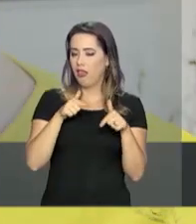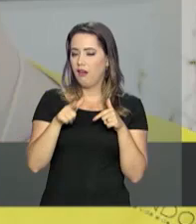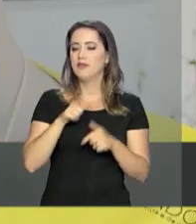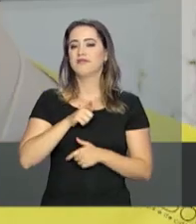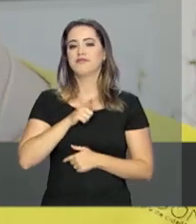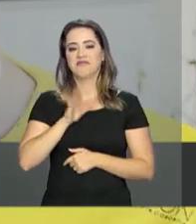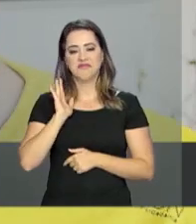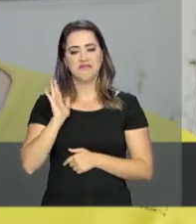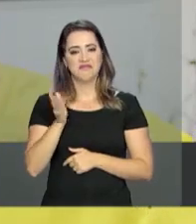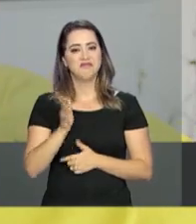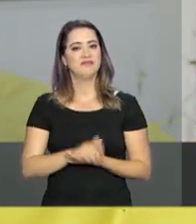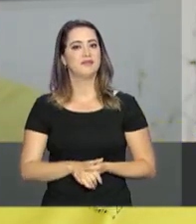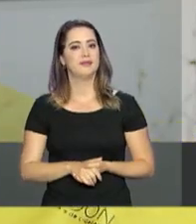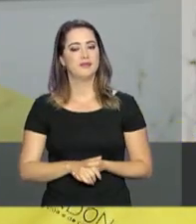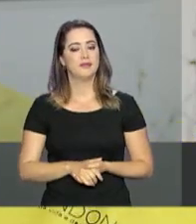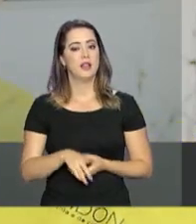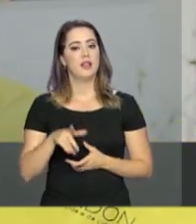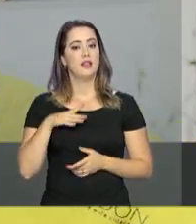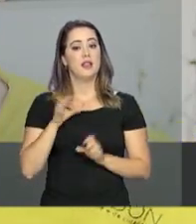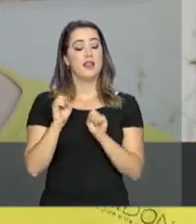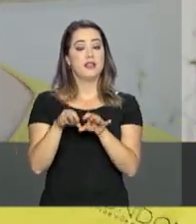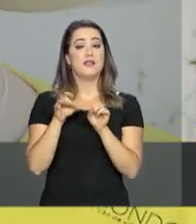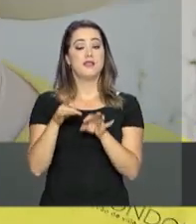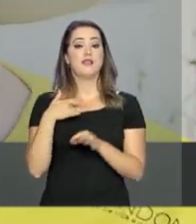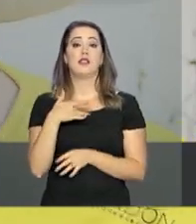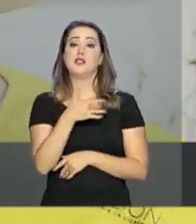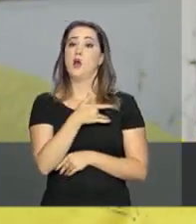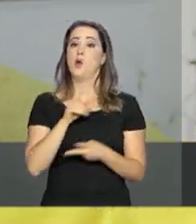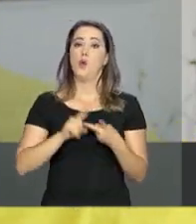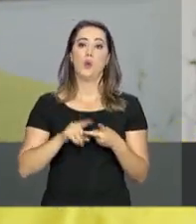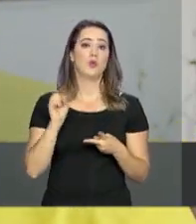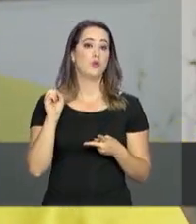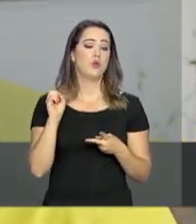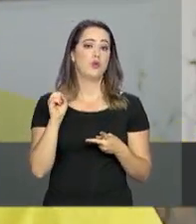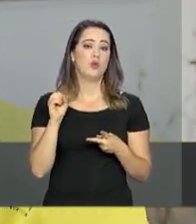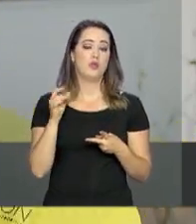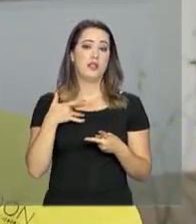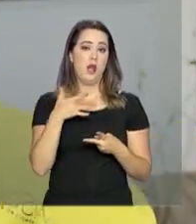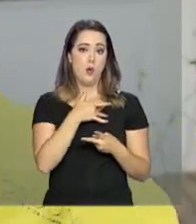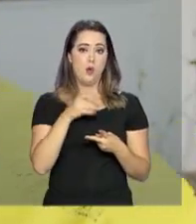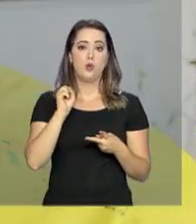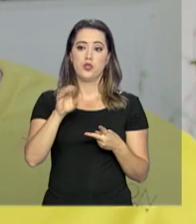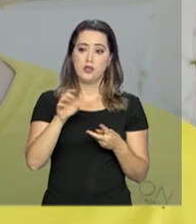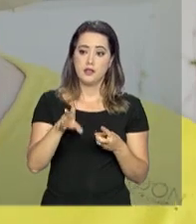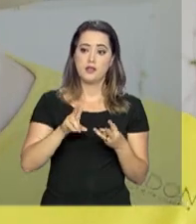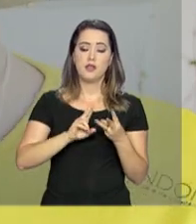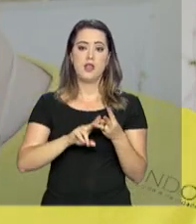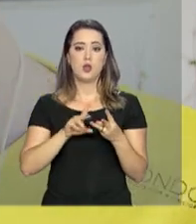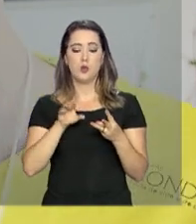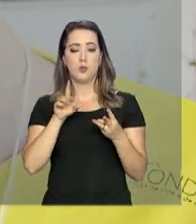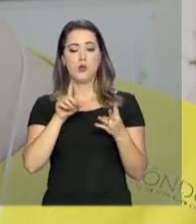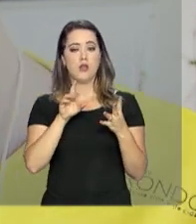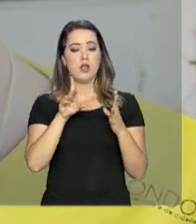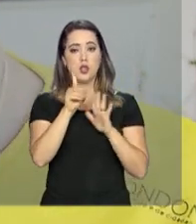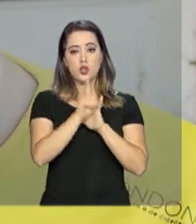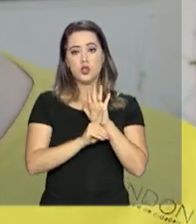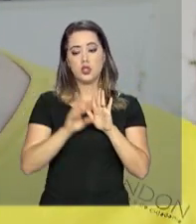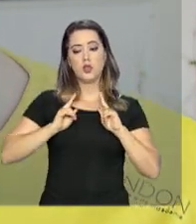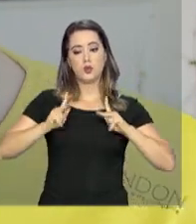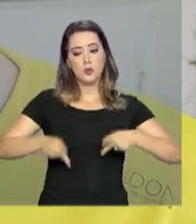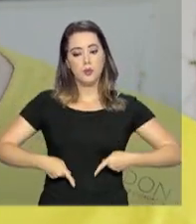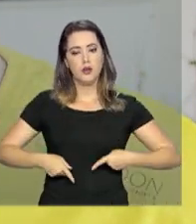é oficinas e na área da saúde né na área de educação na área de direitos humanos é é entre